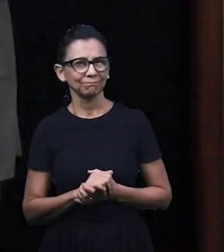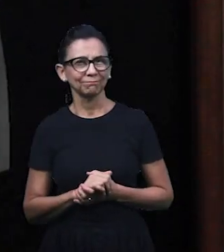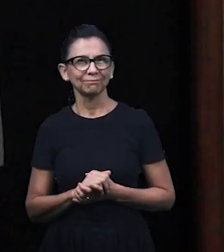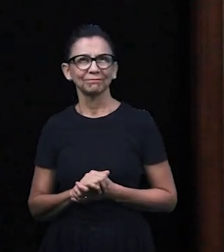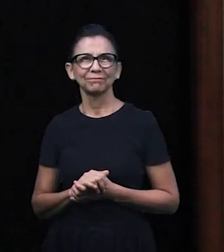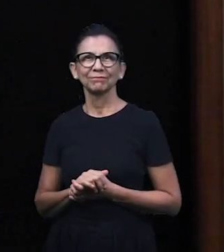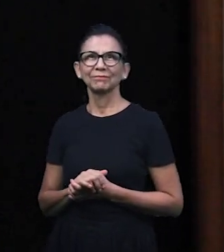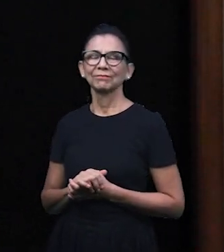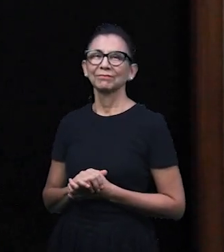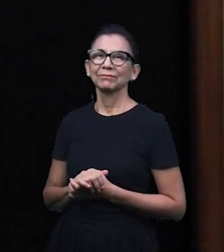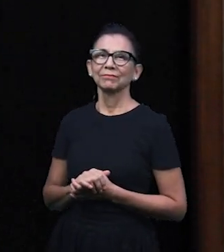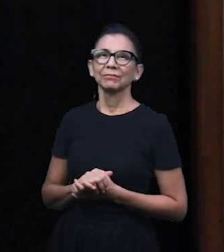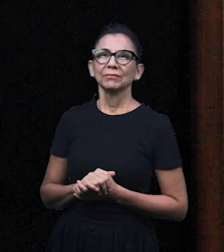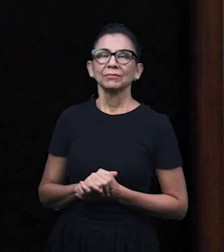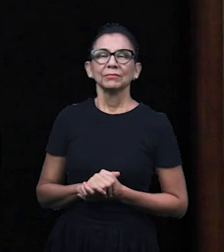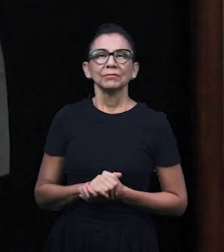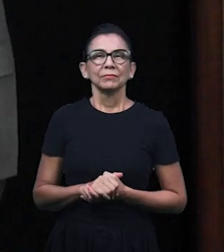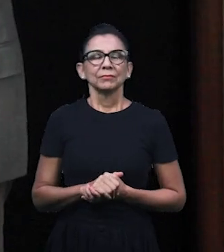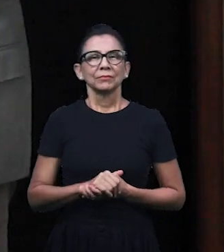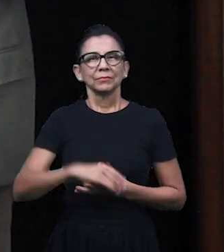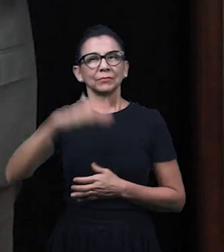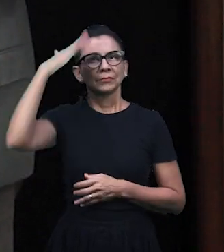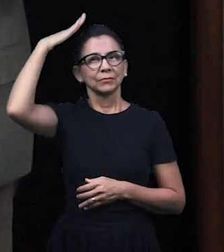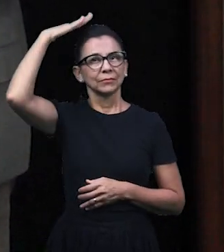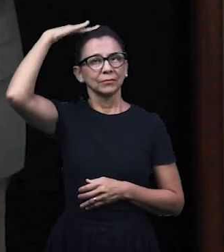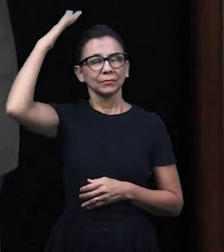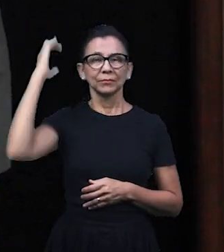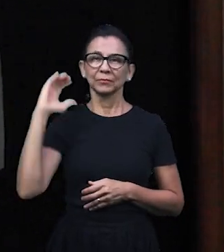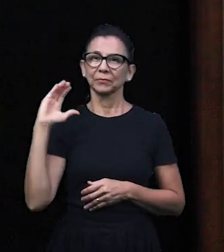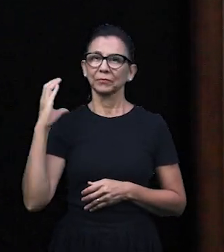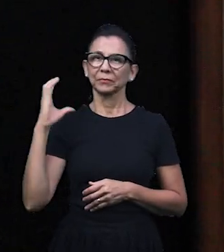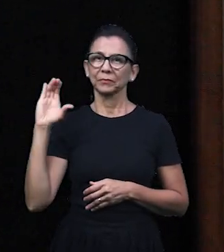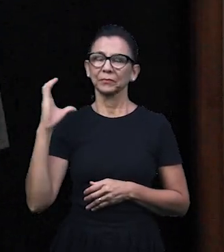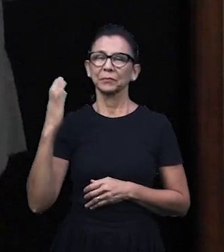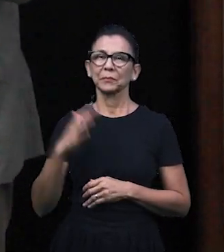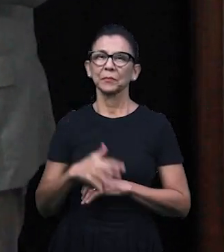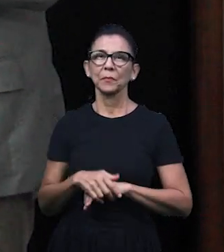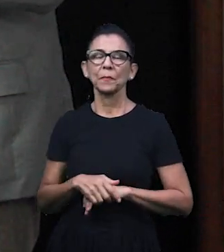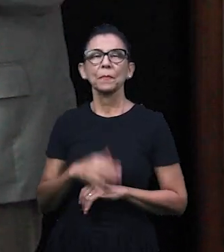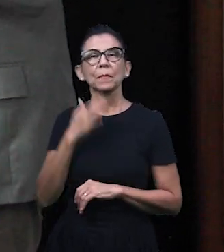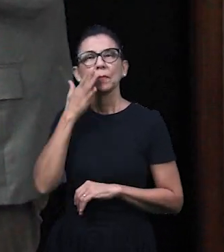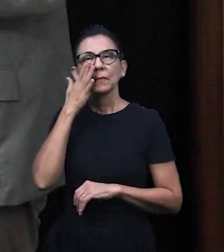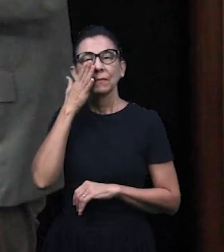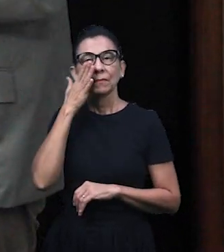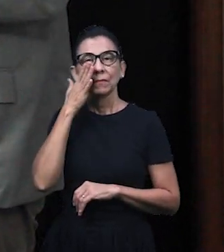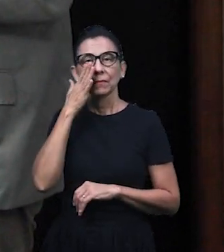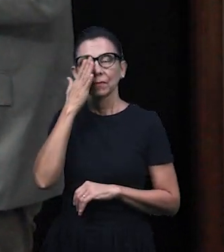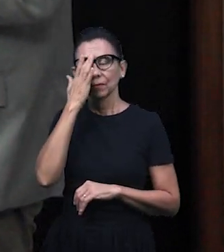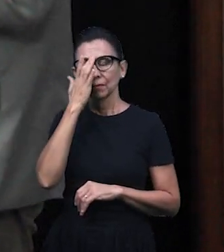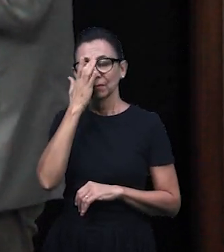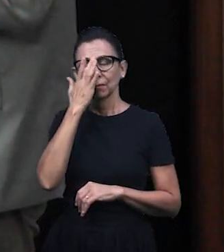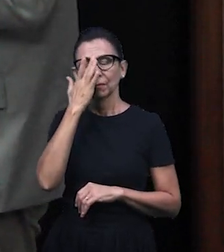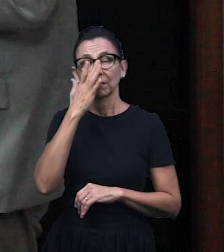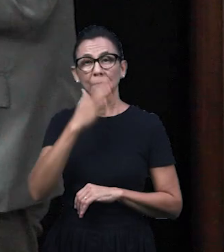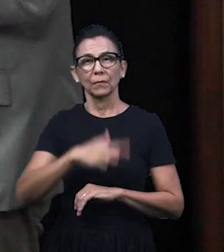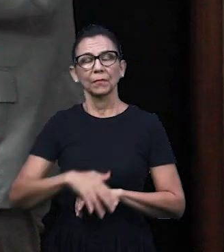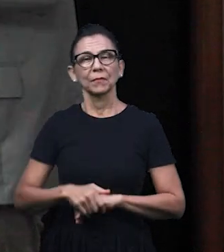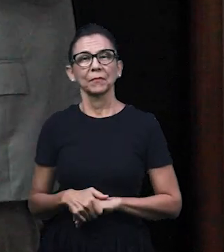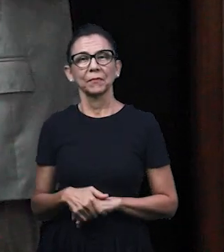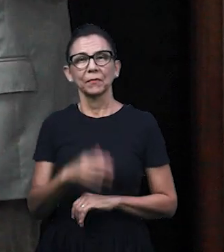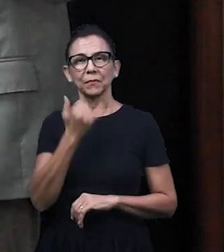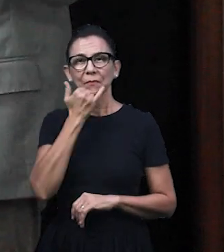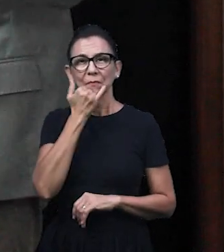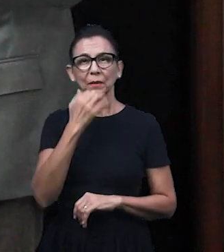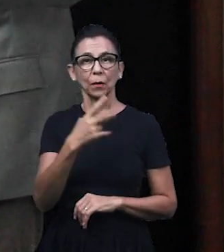News. Agora nós vamos para Curitiba, no Paraná. E está conosco aqui o nosso companheiro pastor Elimar, que